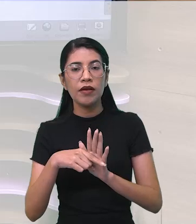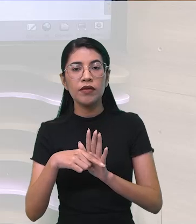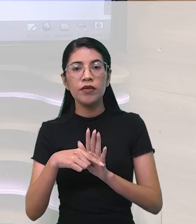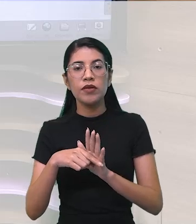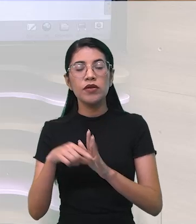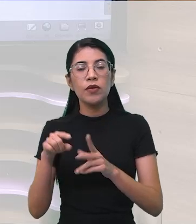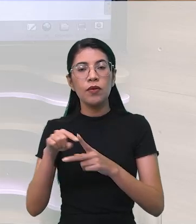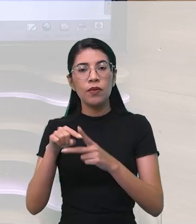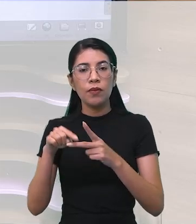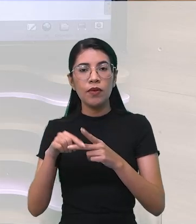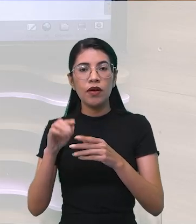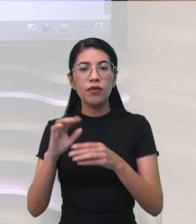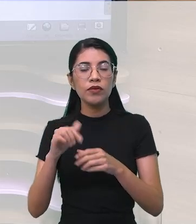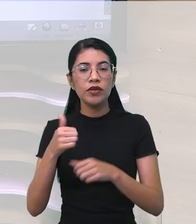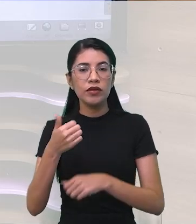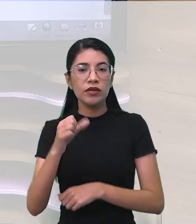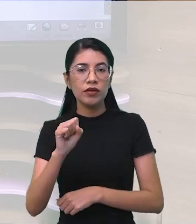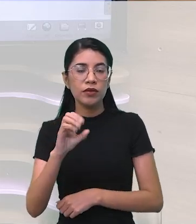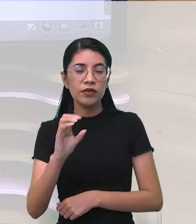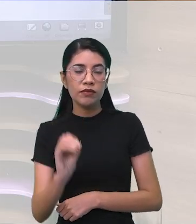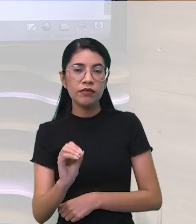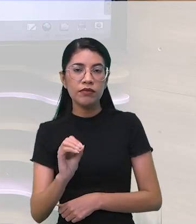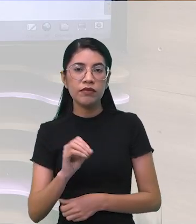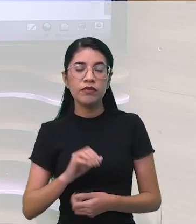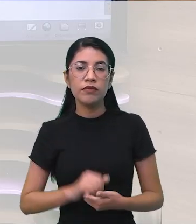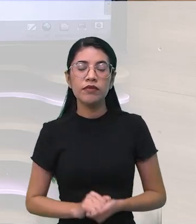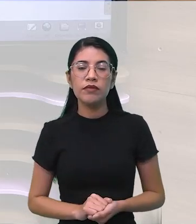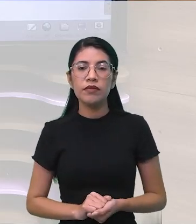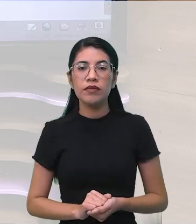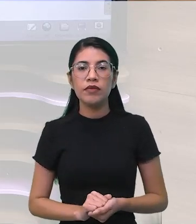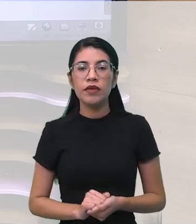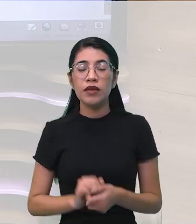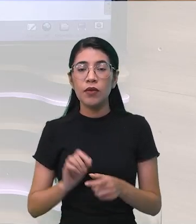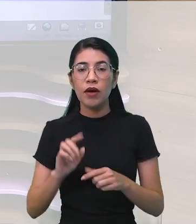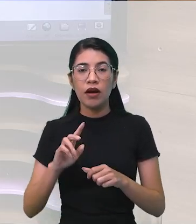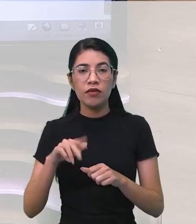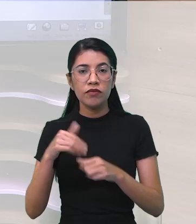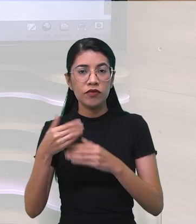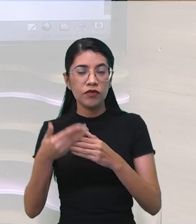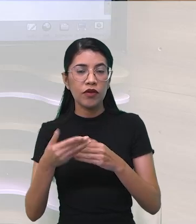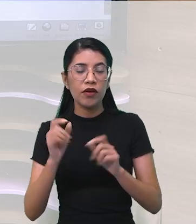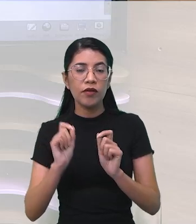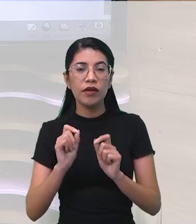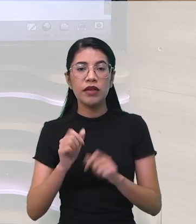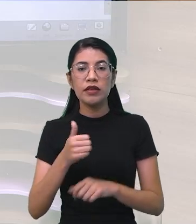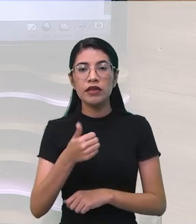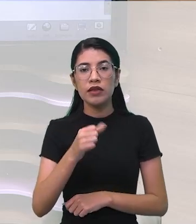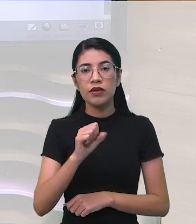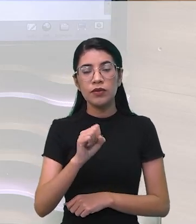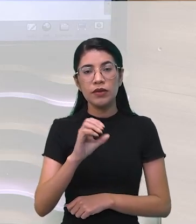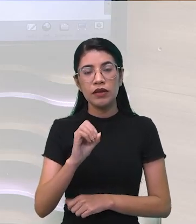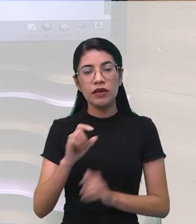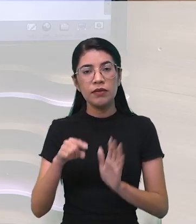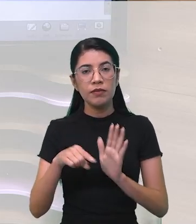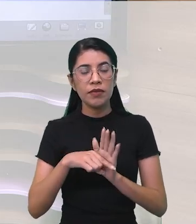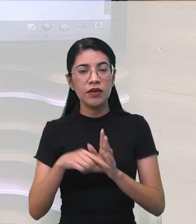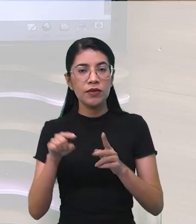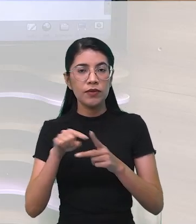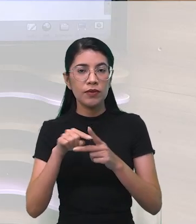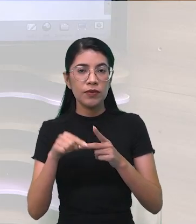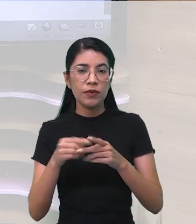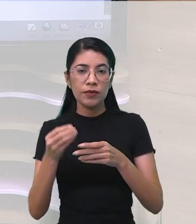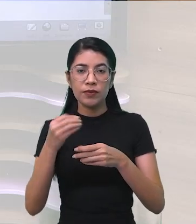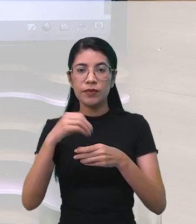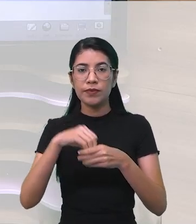ali com 180, ou seja, o ângulo externo vai ser a diferença, né, de 180 menos o ângulo